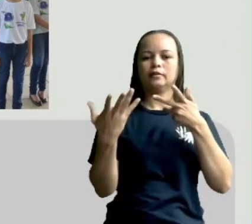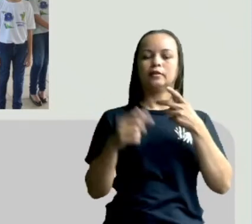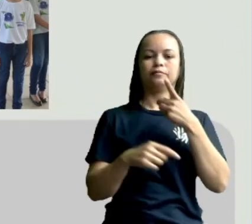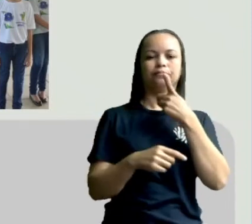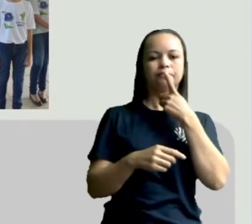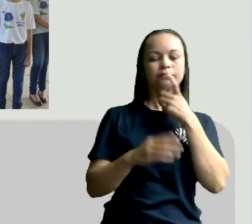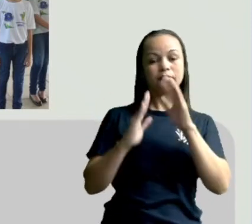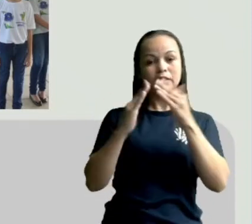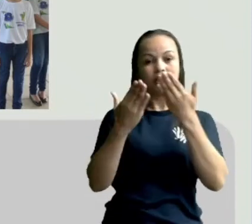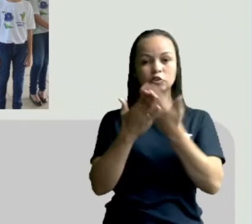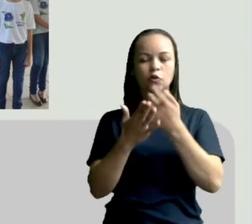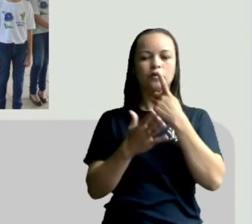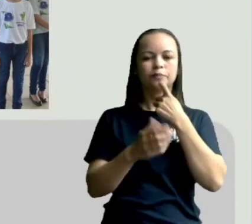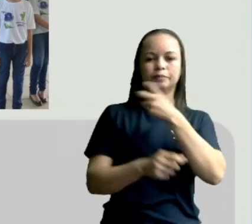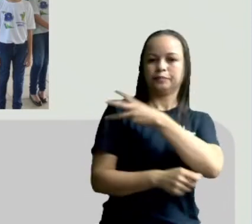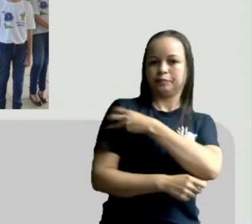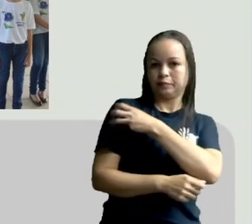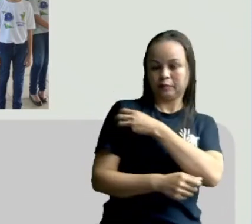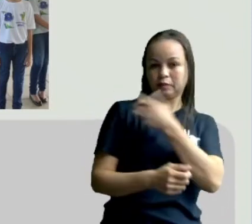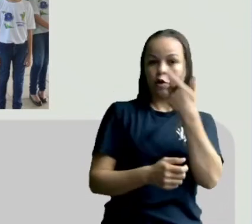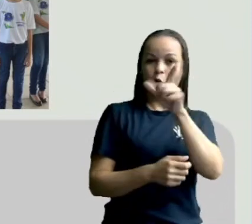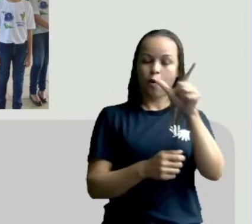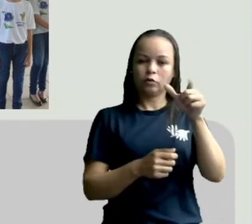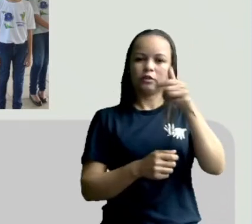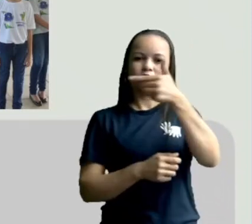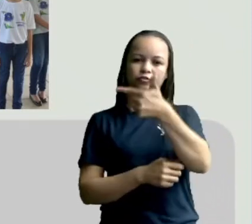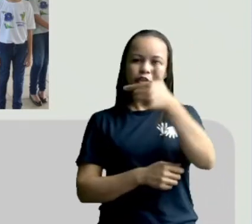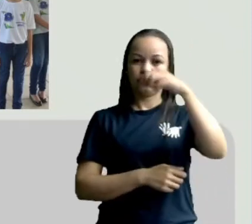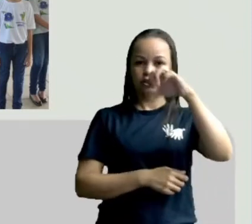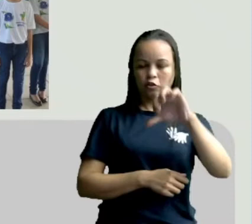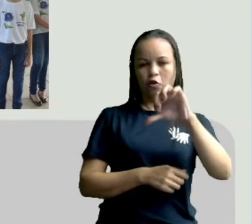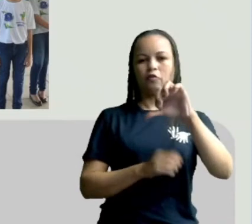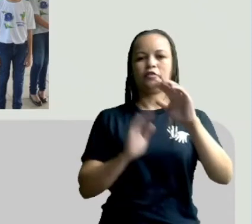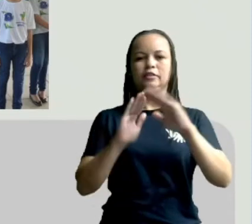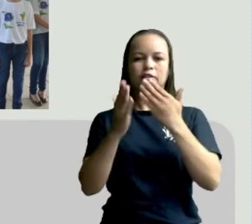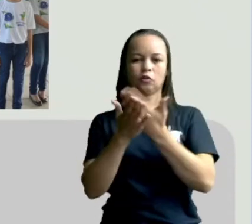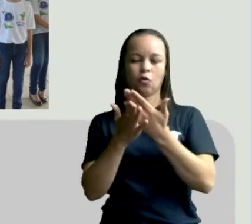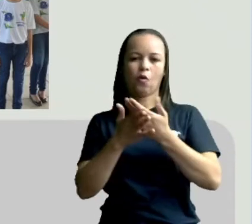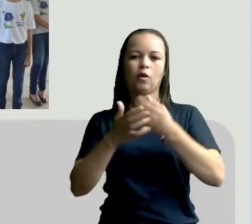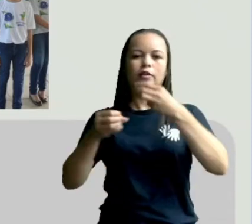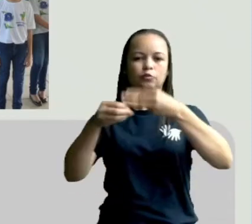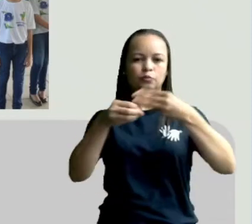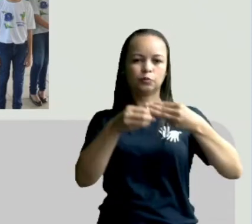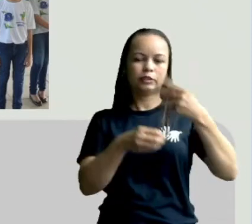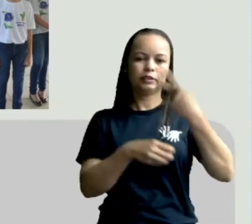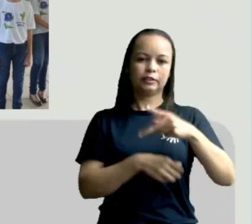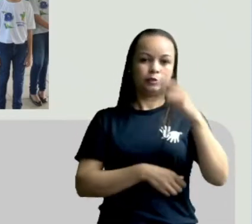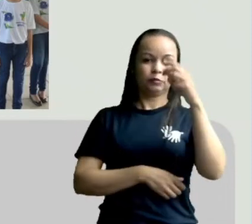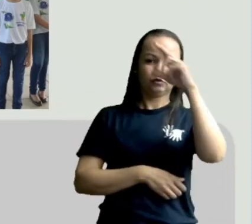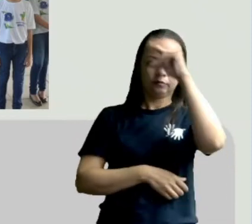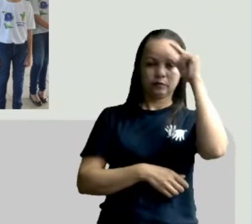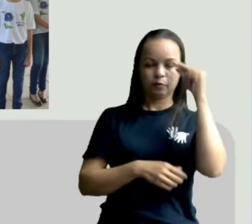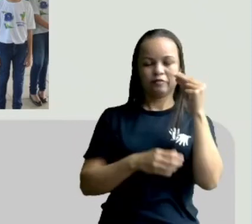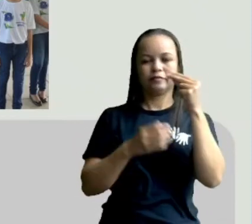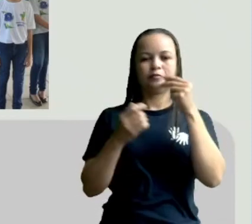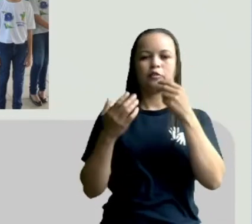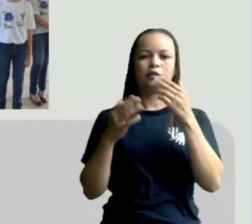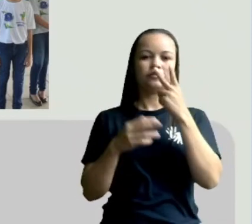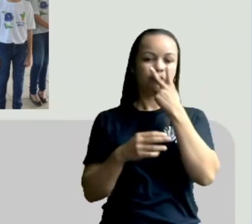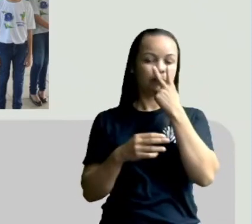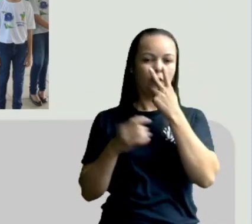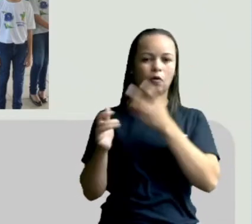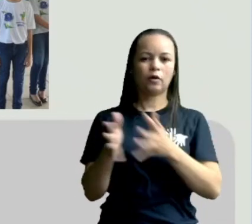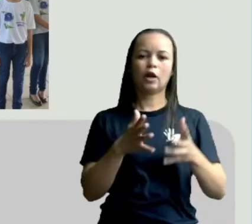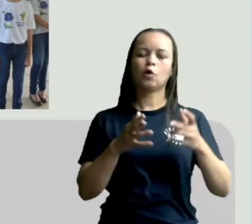Colégio Municipal 3 de Agosto, outras 29 escolas da rede municipal se apresentaram com o